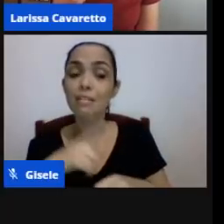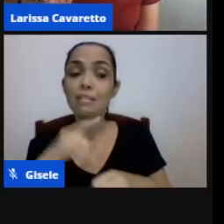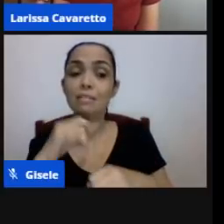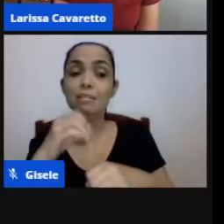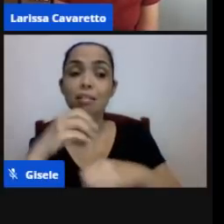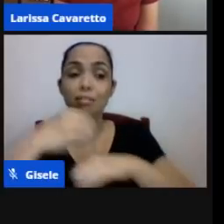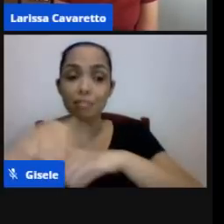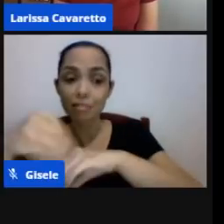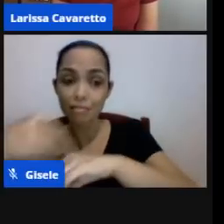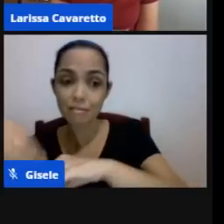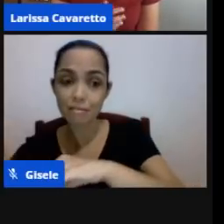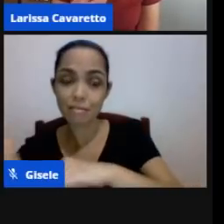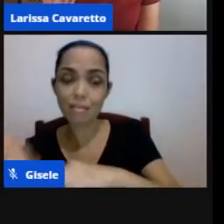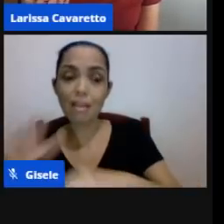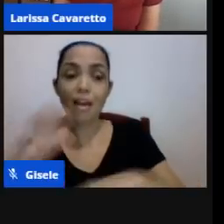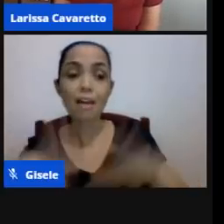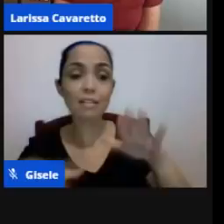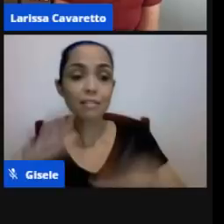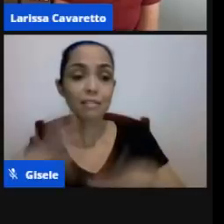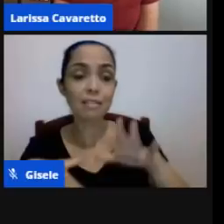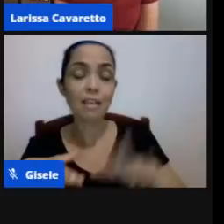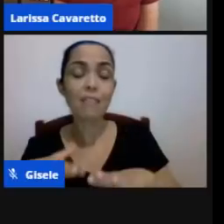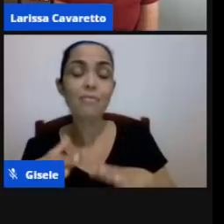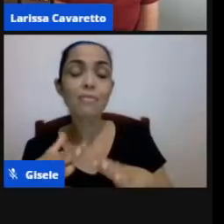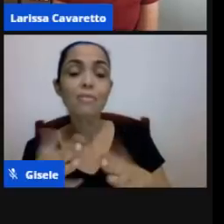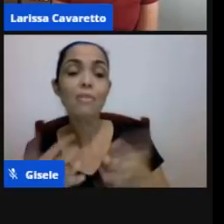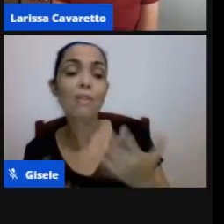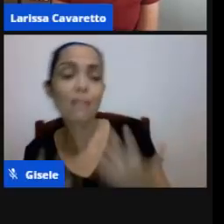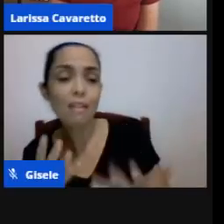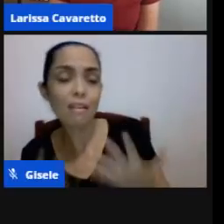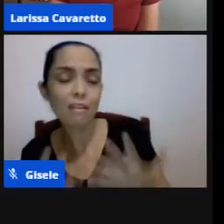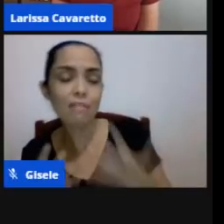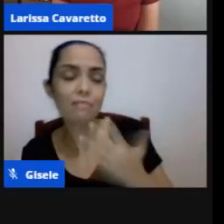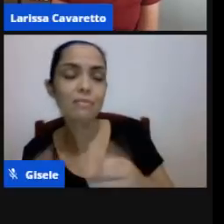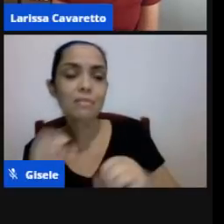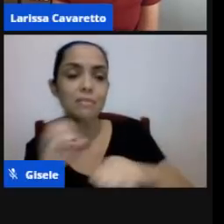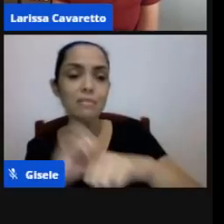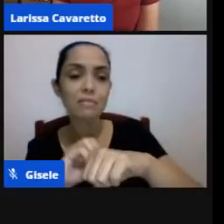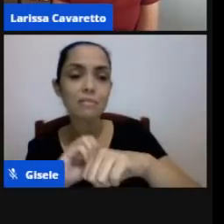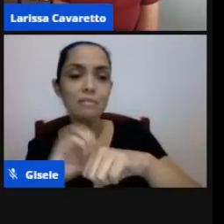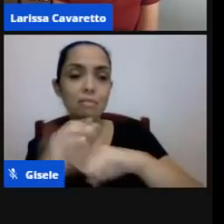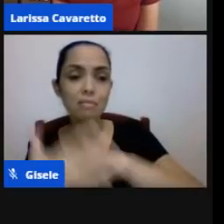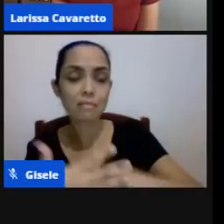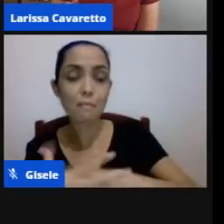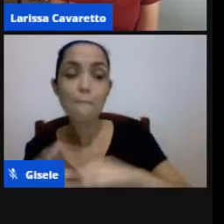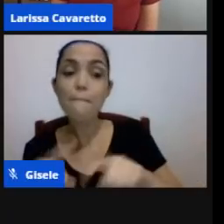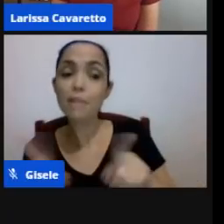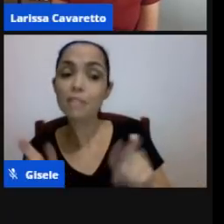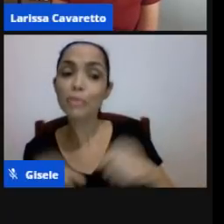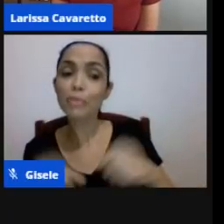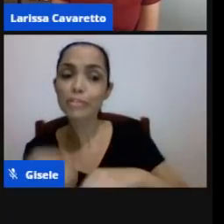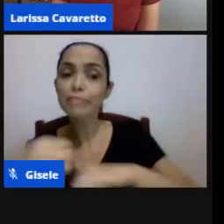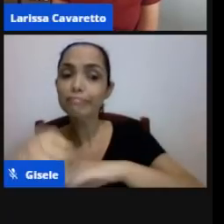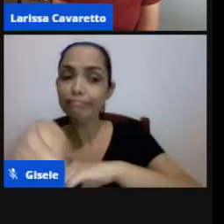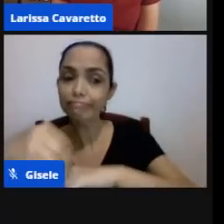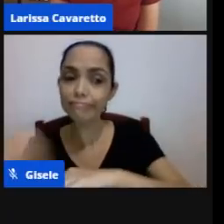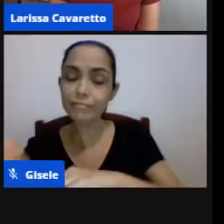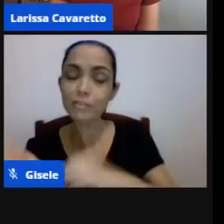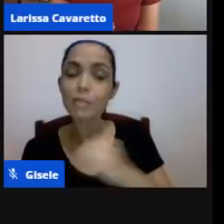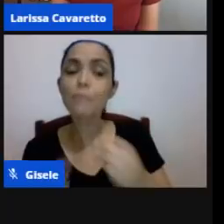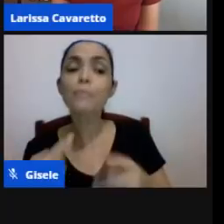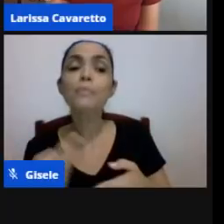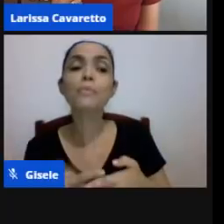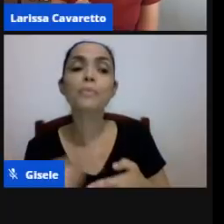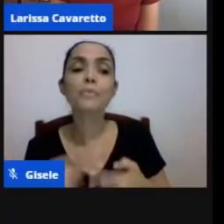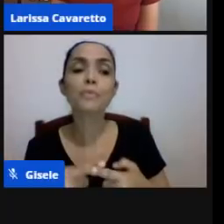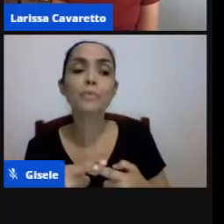você pegou uma forma leve ou até uma forma assintomática da doença, mas ainda assim você está transmitindo. Principalmente porque